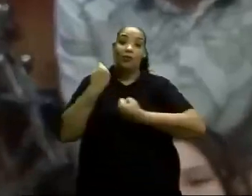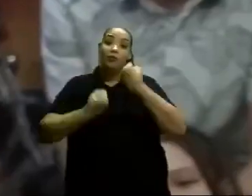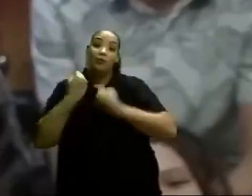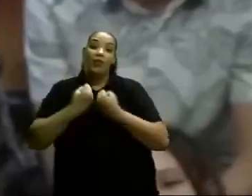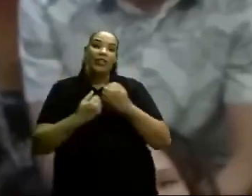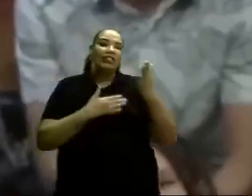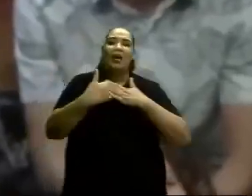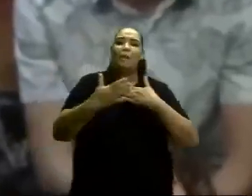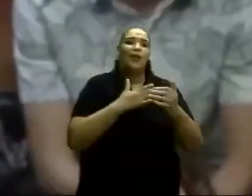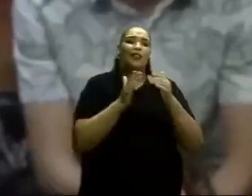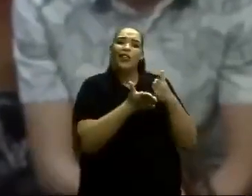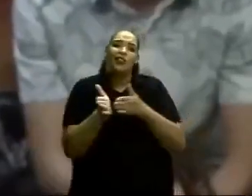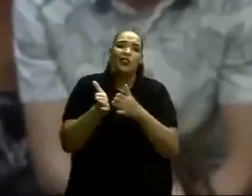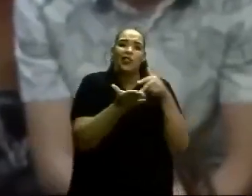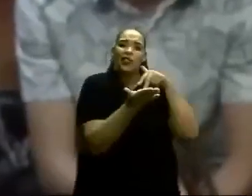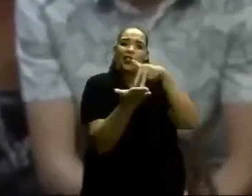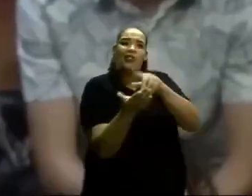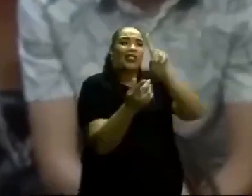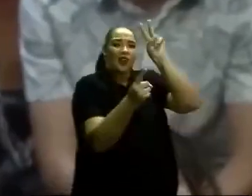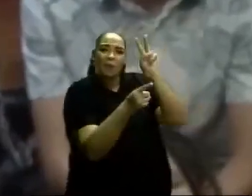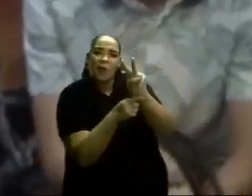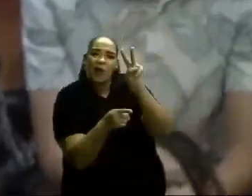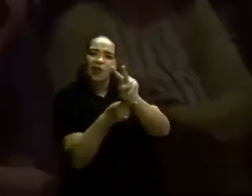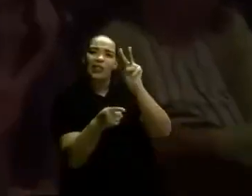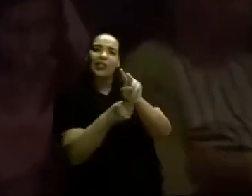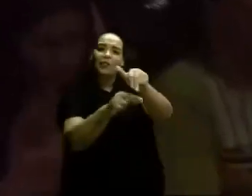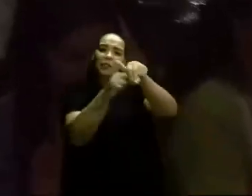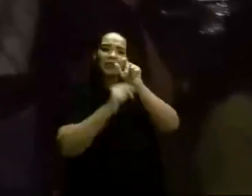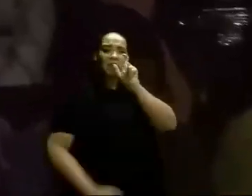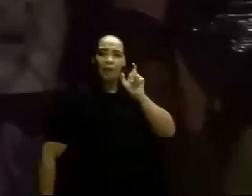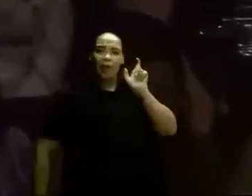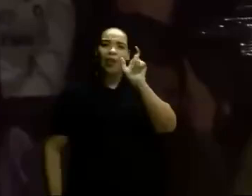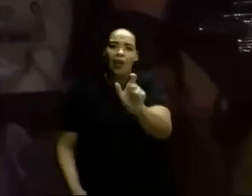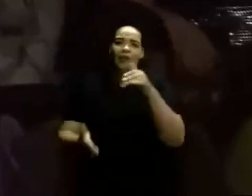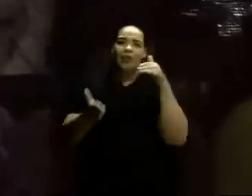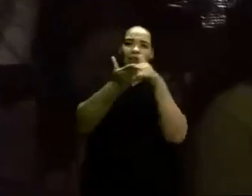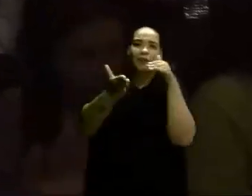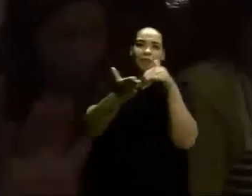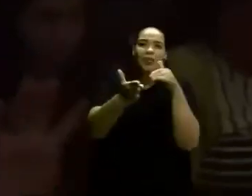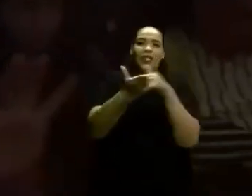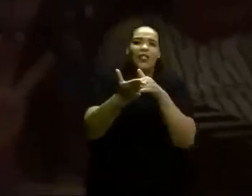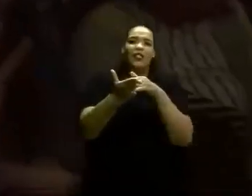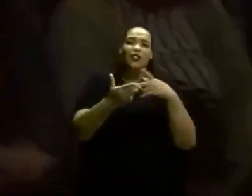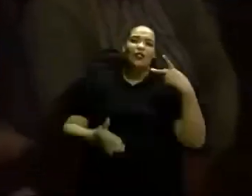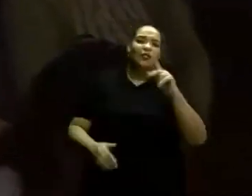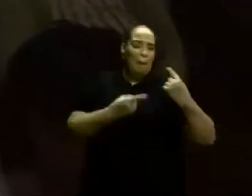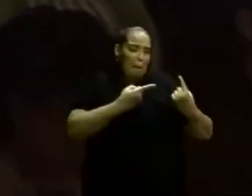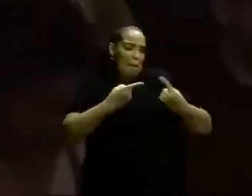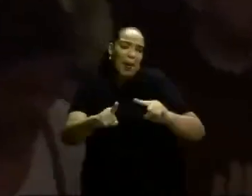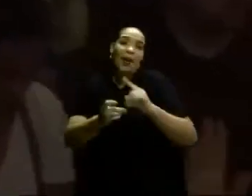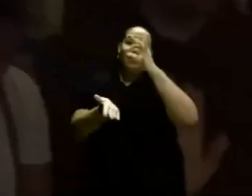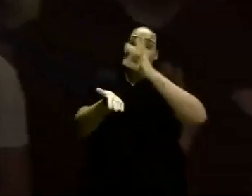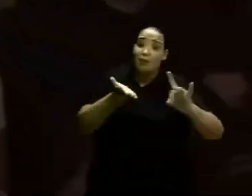aonde quer que você ande, você está cercado por uma palavra que impõe limites na ação do teu adversário.